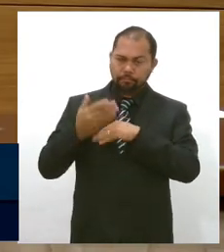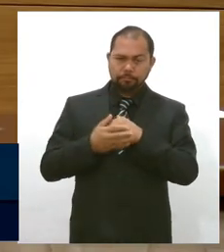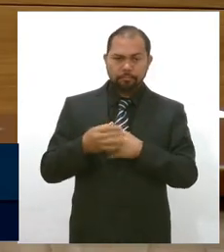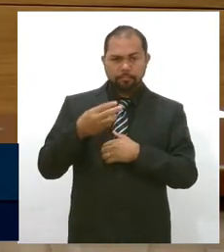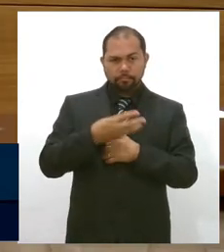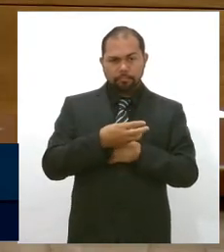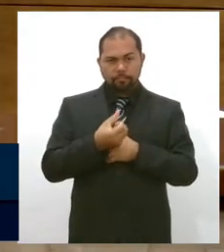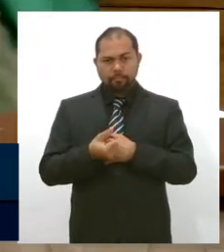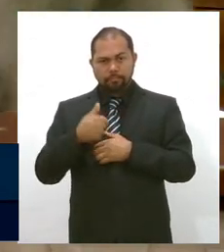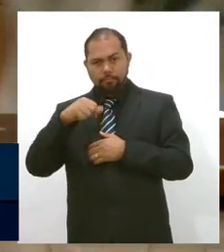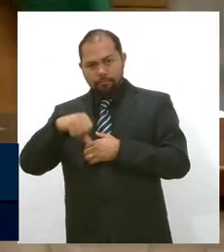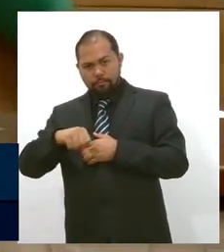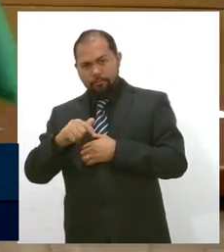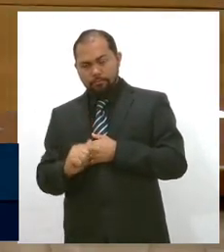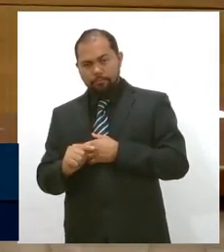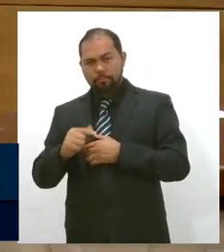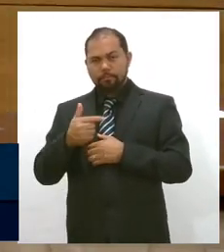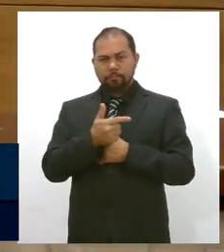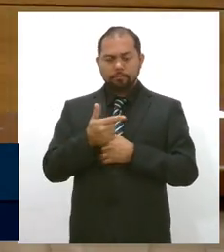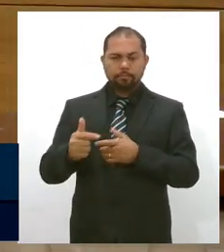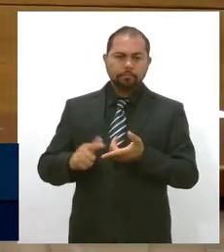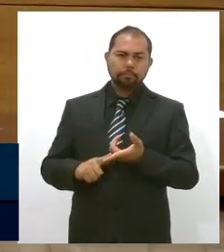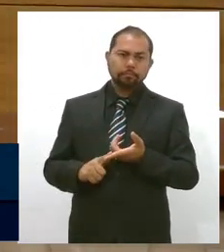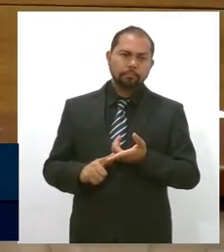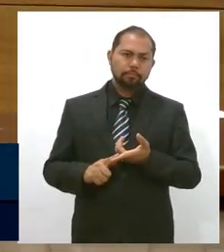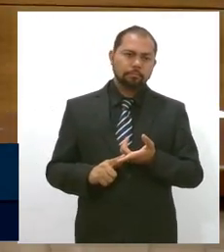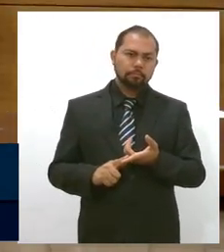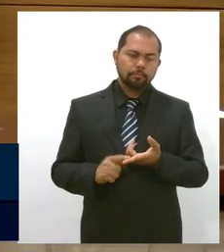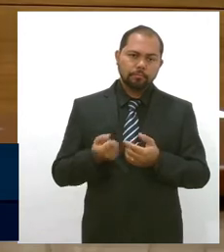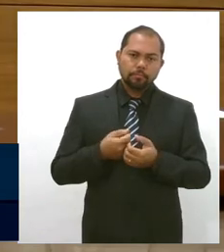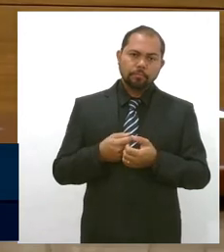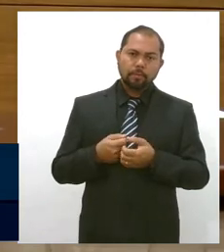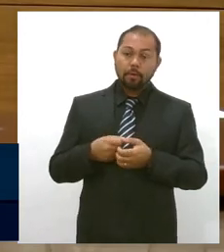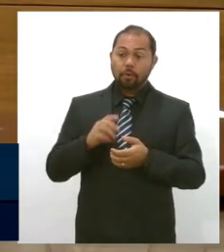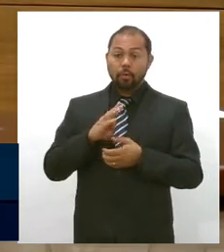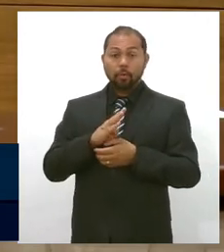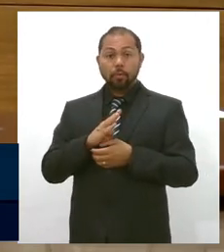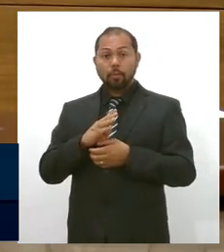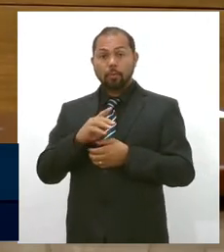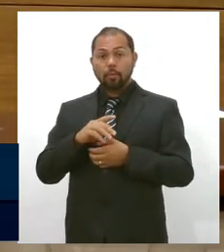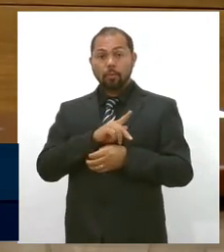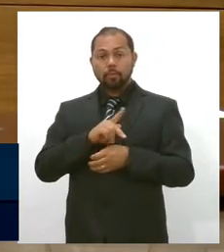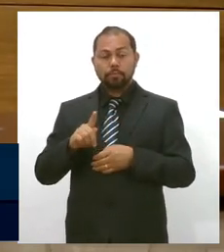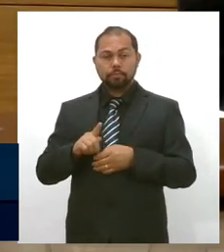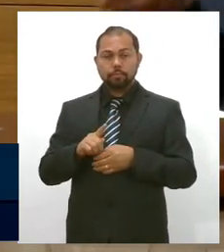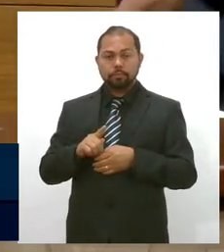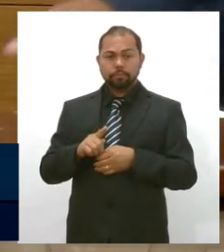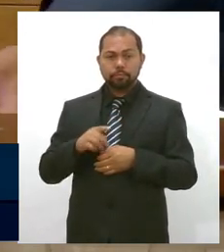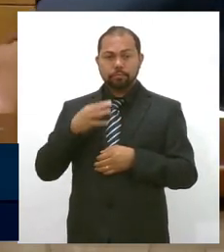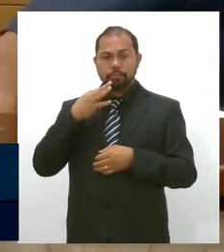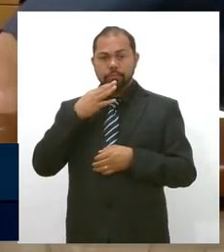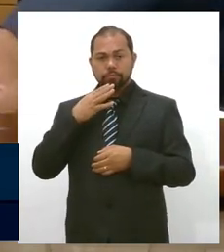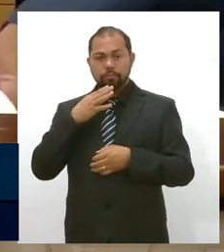3697/2022. Ao excelentíssimo senhor Luciano Bispo de Lima. Assunto, informação sobre o termo de cooperação